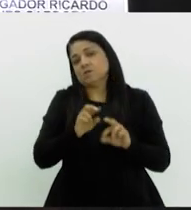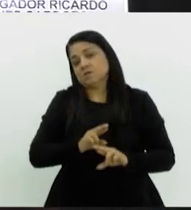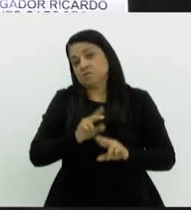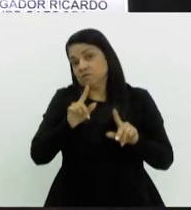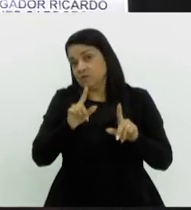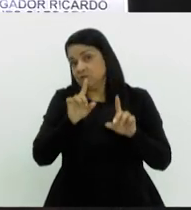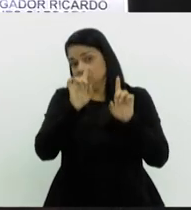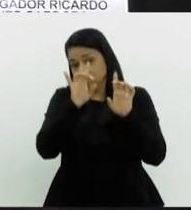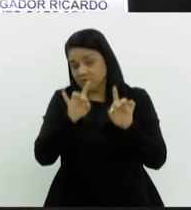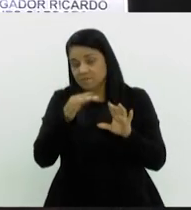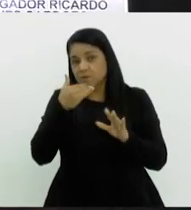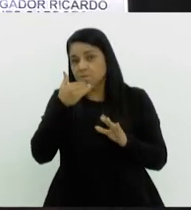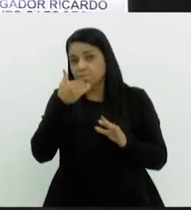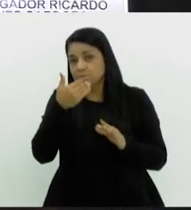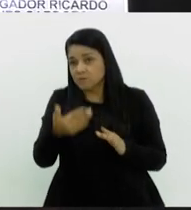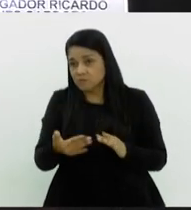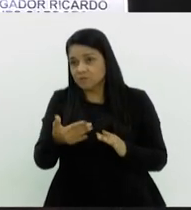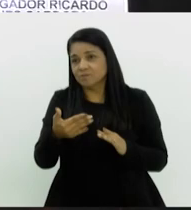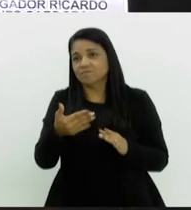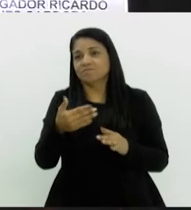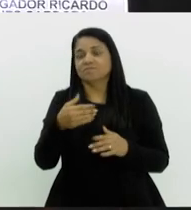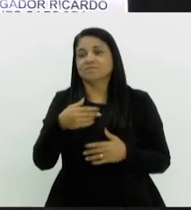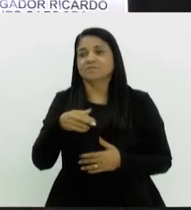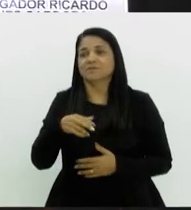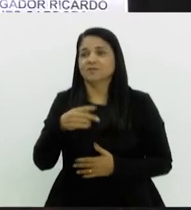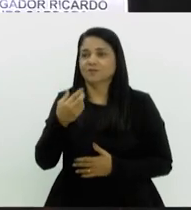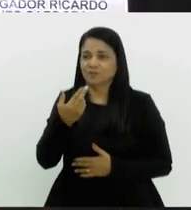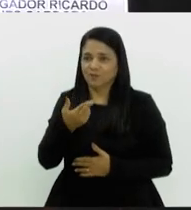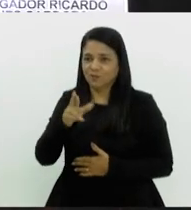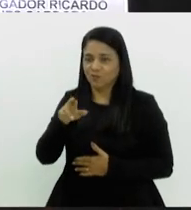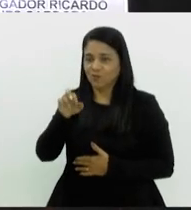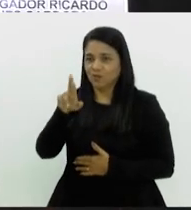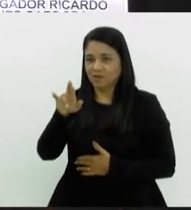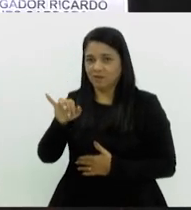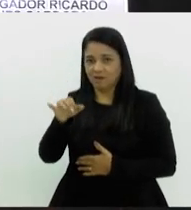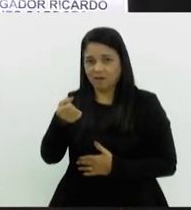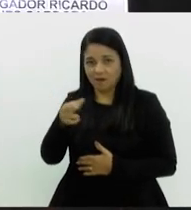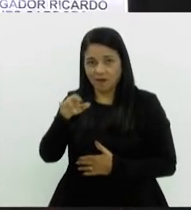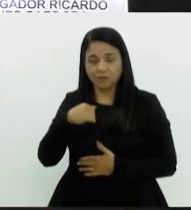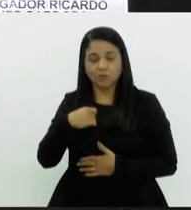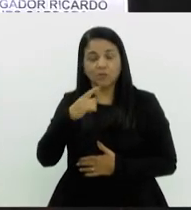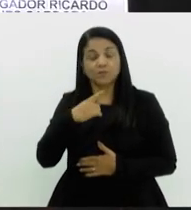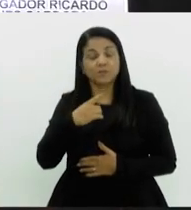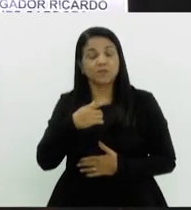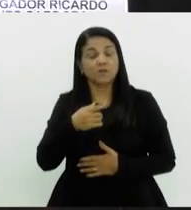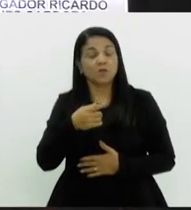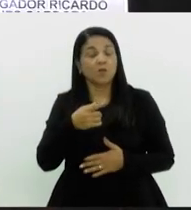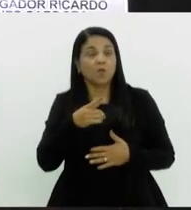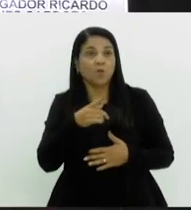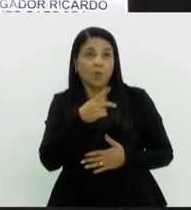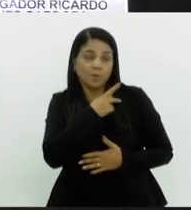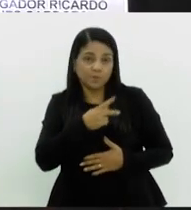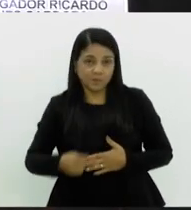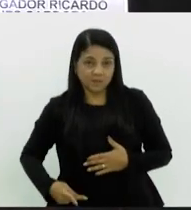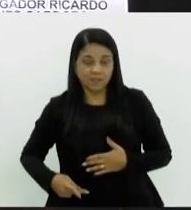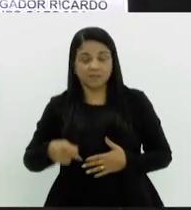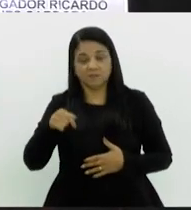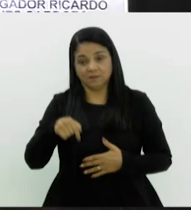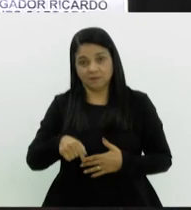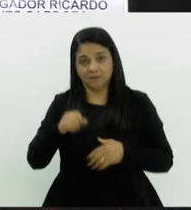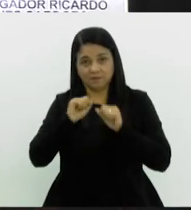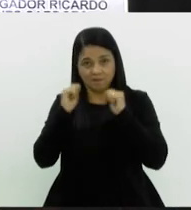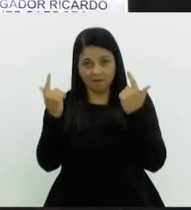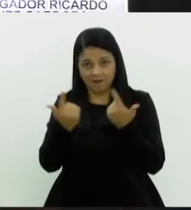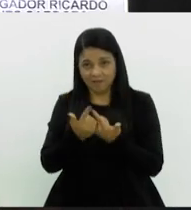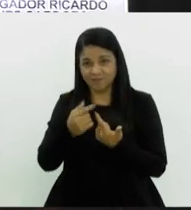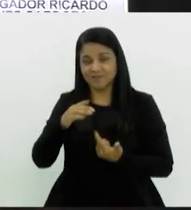era uma reivindicação antiga, doutor Ricardo. Eu, presidente da casa, ou então presidente da casa, André Siciliano, falei com